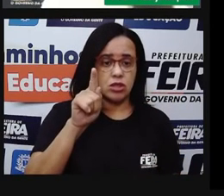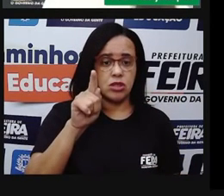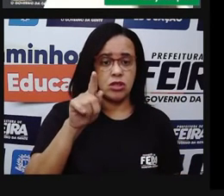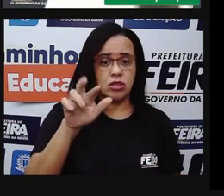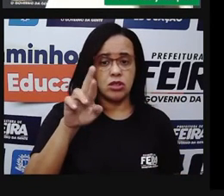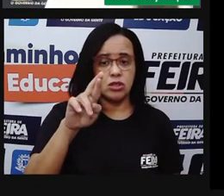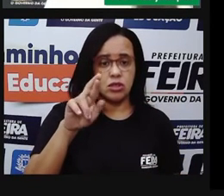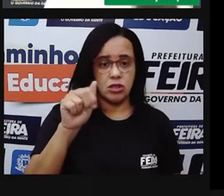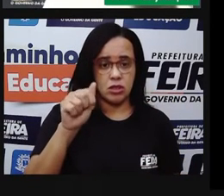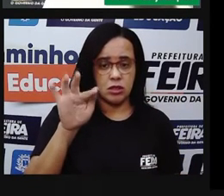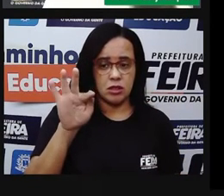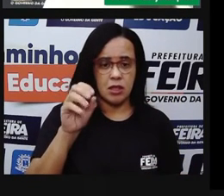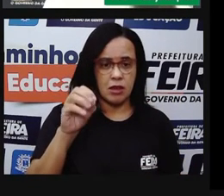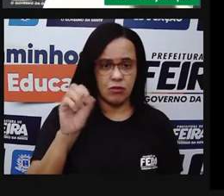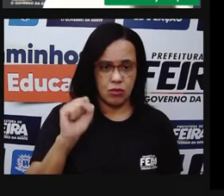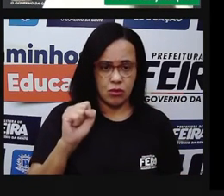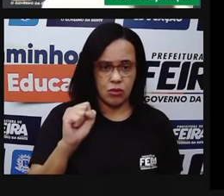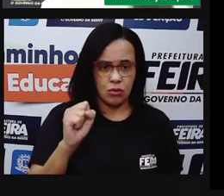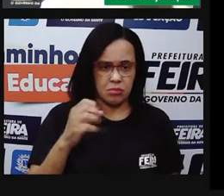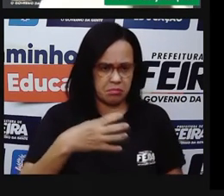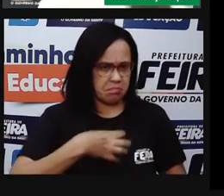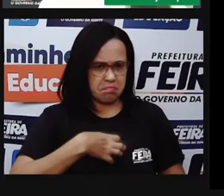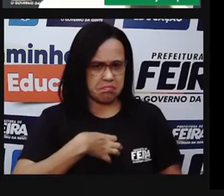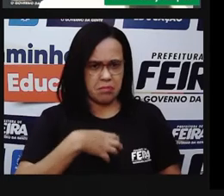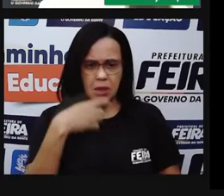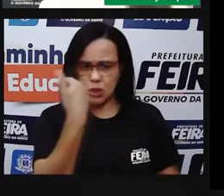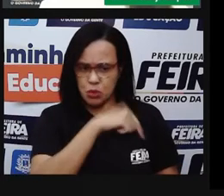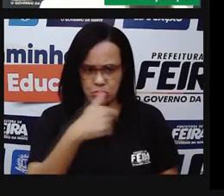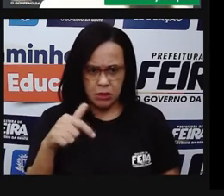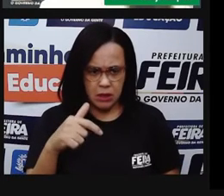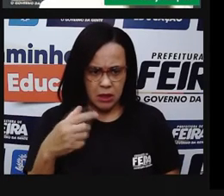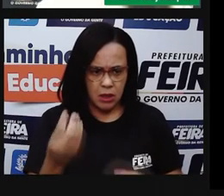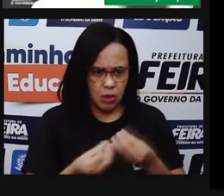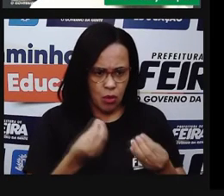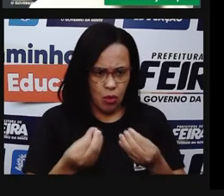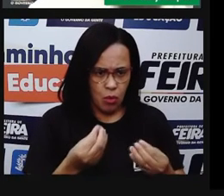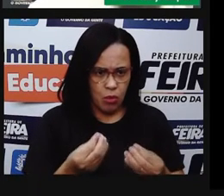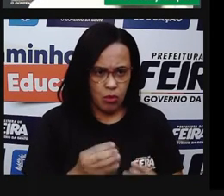na língua portuguesa? Bora ver um pouquinho, vamos estudar um pouco da letra H.